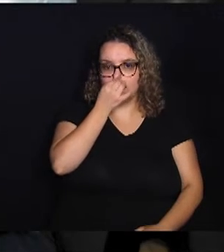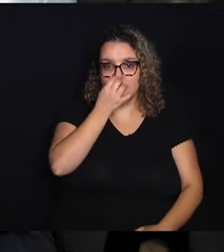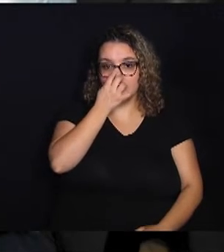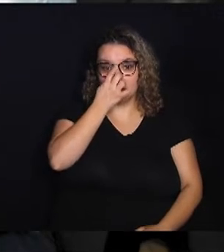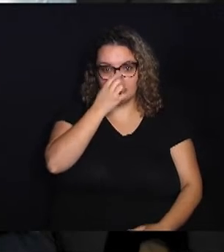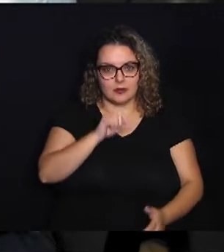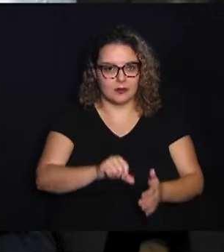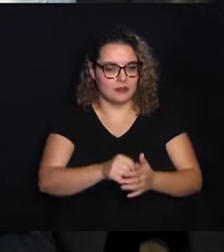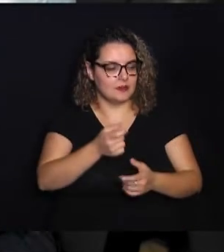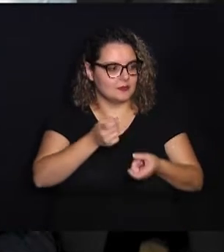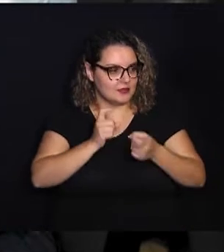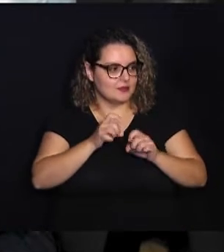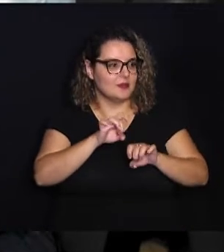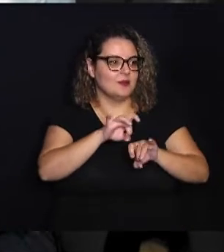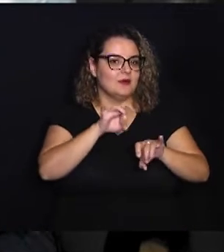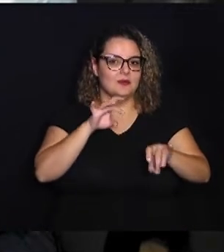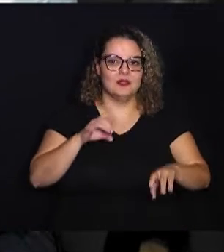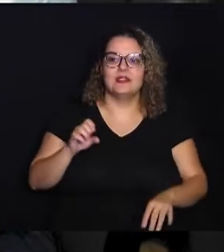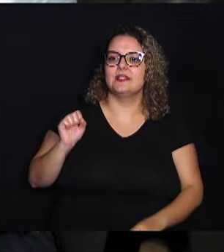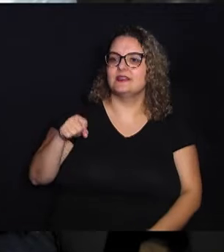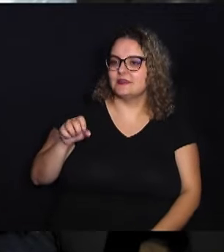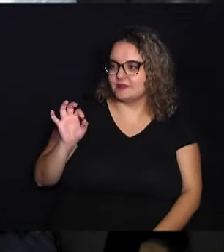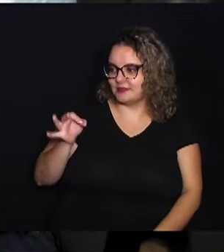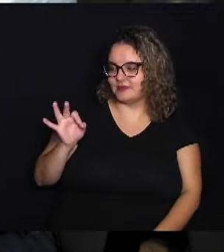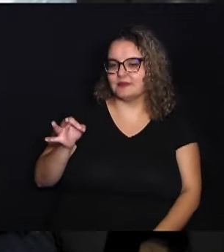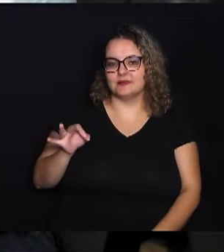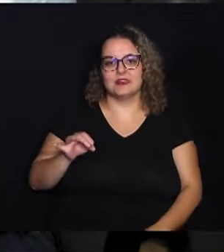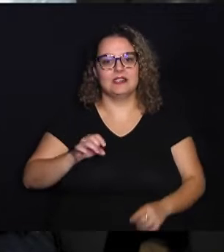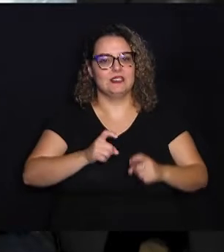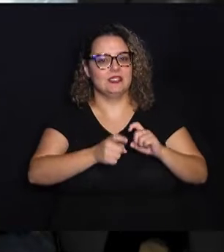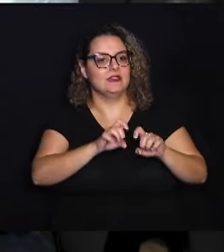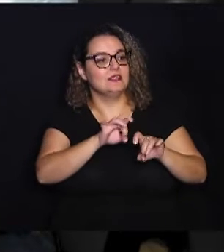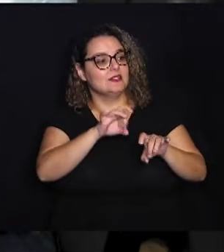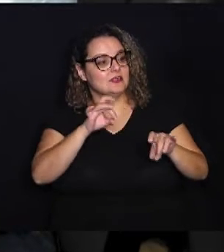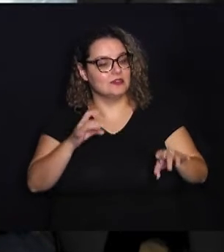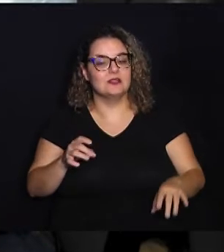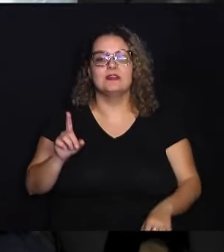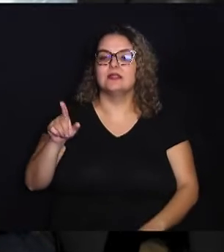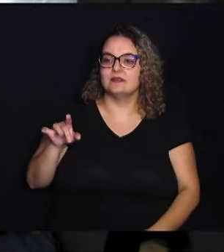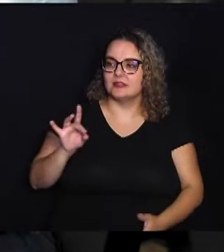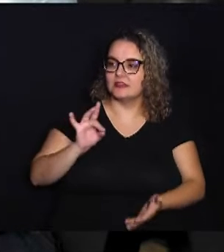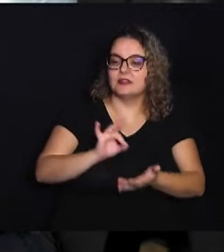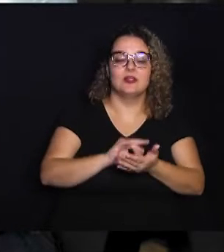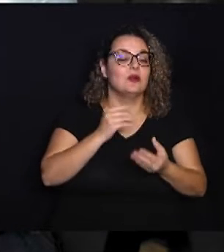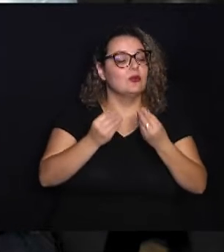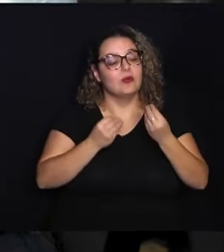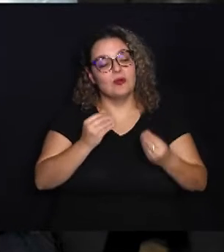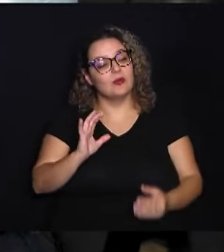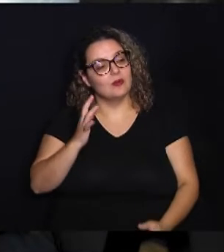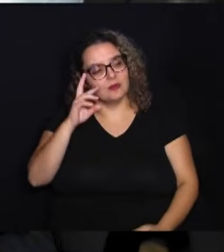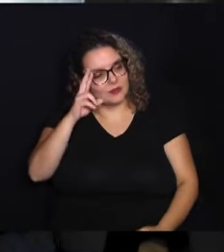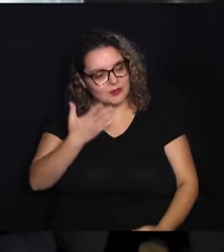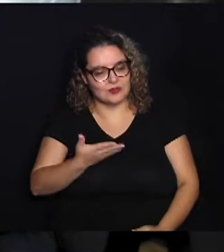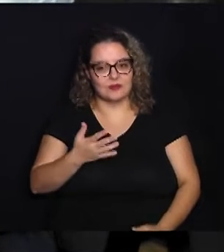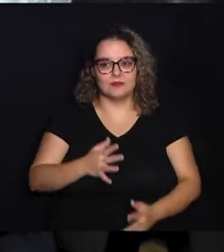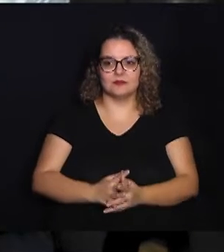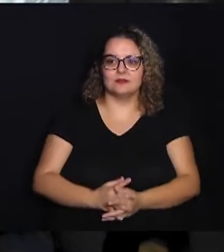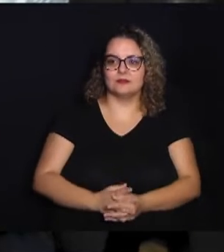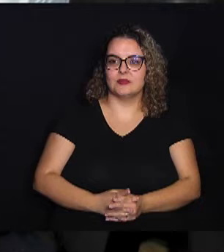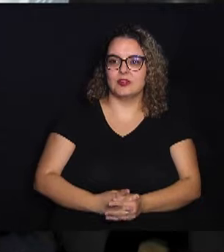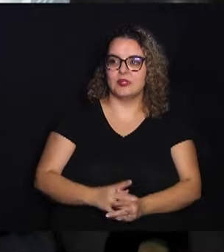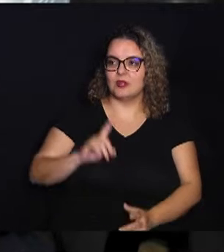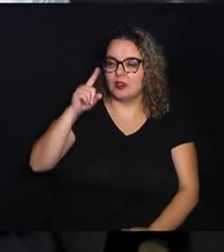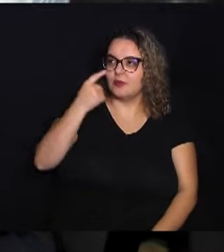reuniões online, né? A gente lembra que as sessões eram online. Como que foi tudo isso para o senhor? Mirna, eu falo